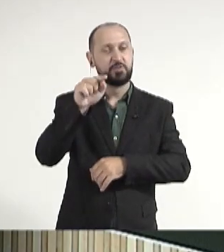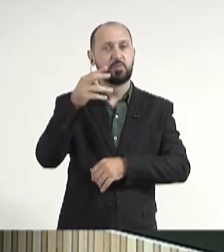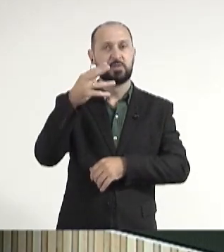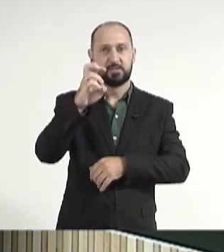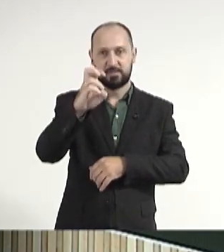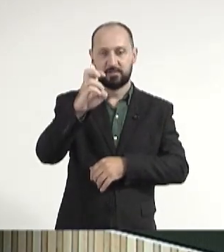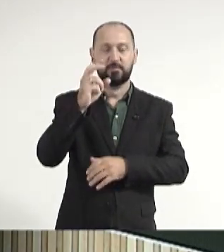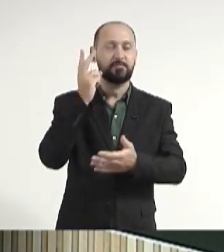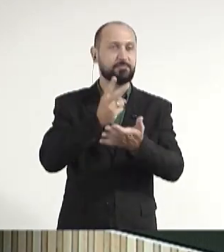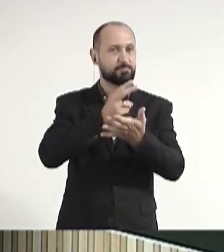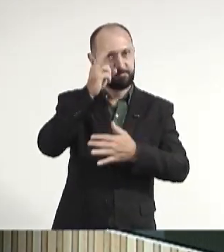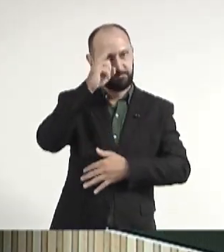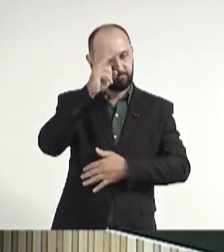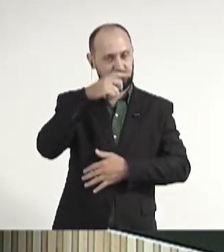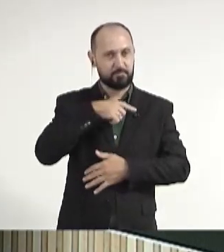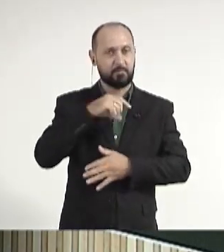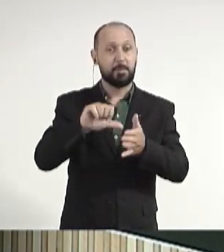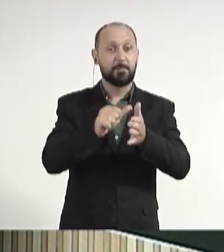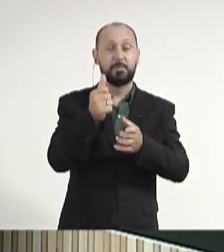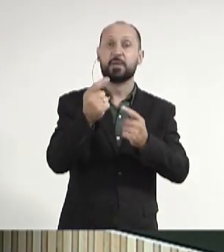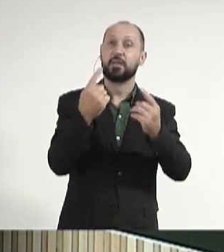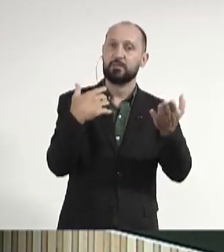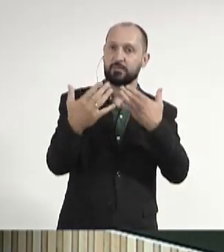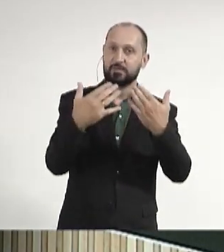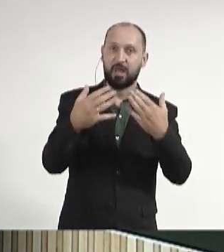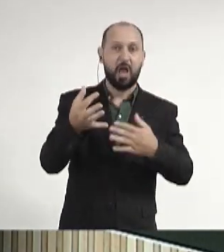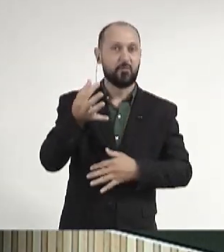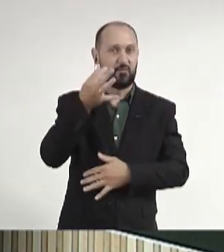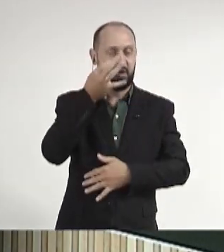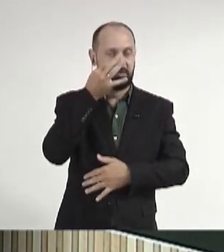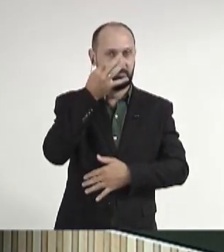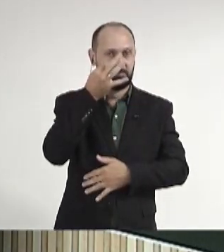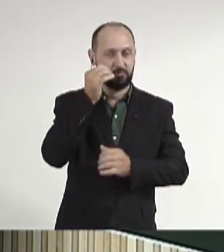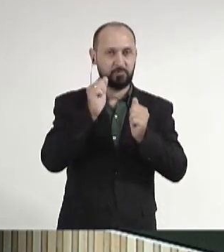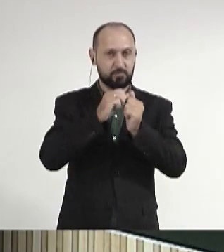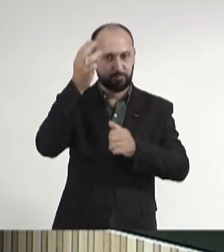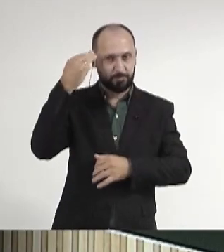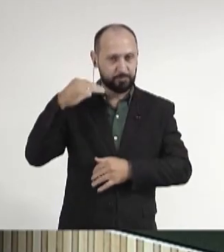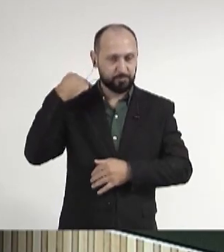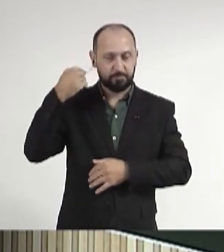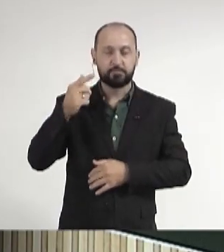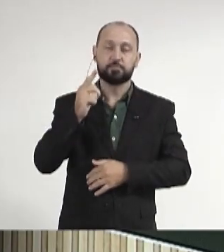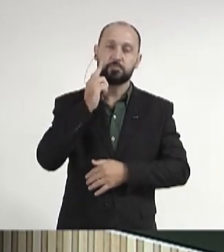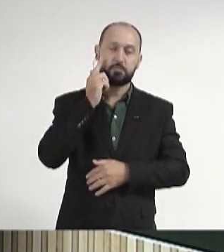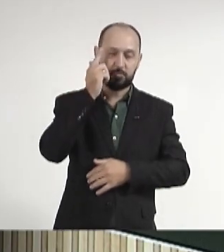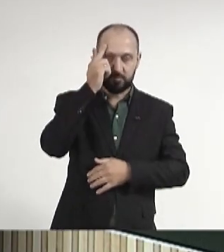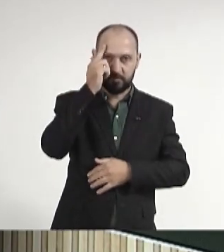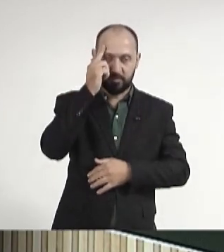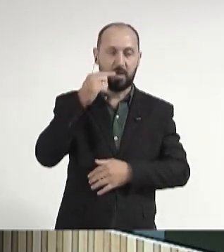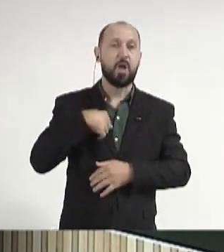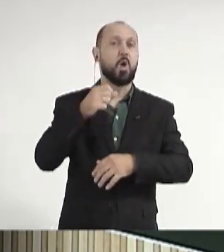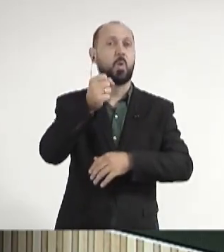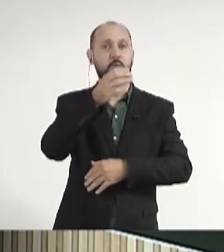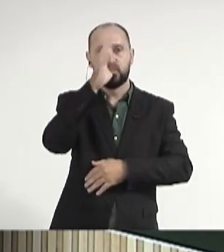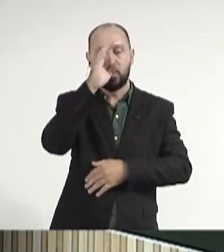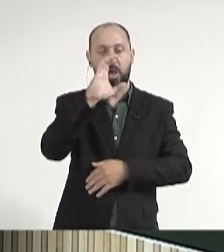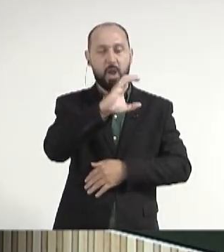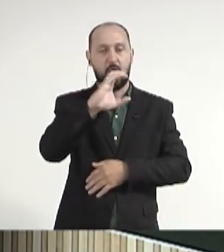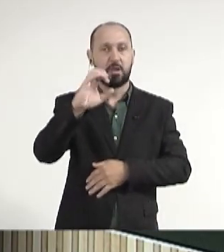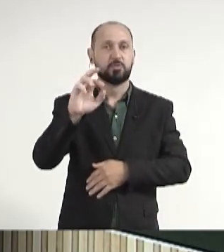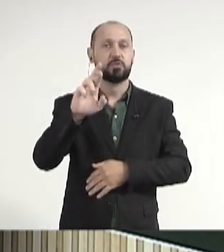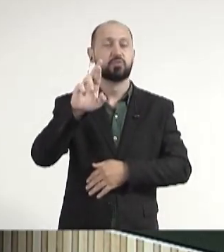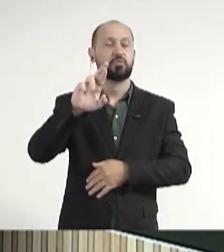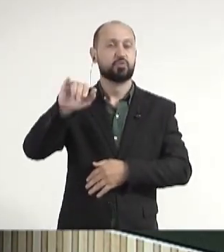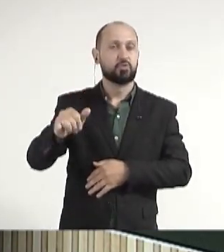7h45, a gente sempre reforça, tem primeira discussão ao vivo com a Maritê Kogo e o Gustavo Fax. Às 8 horas da manhã, reunião da Comissão